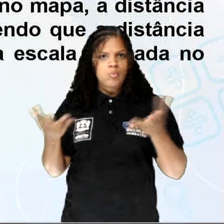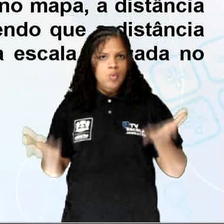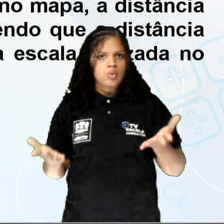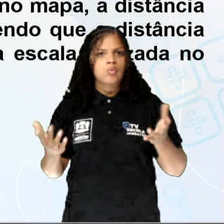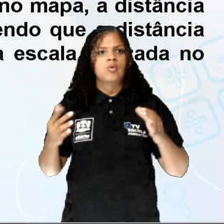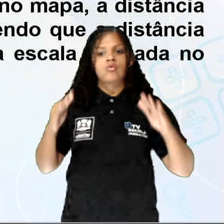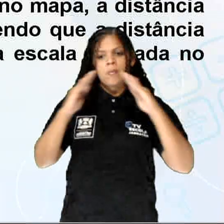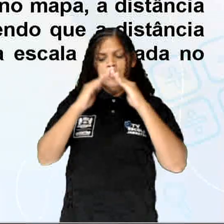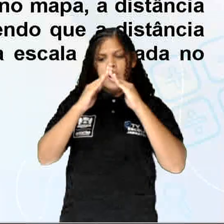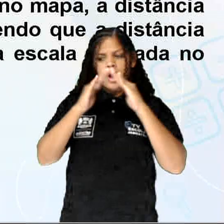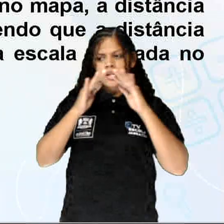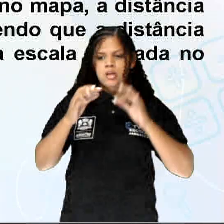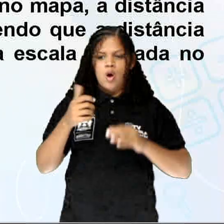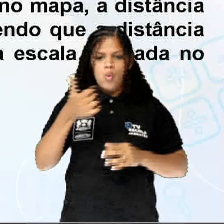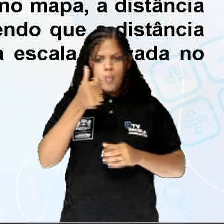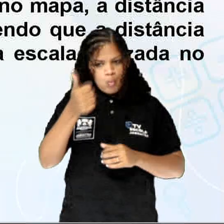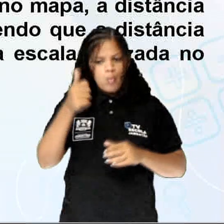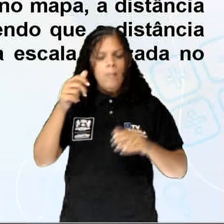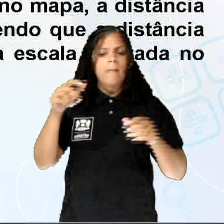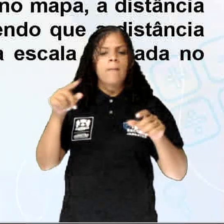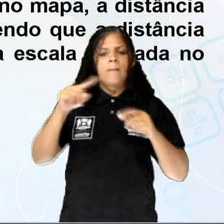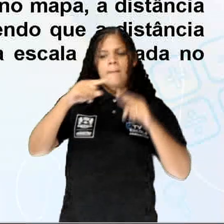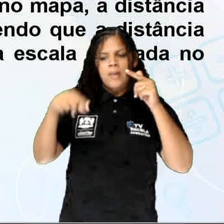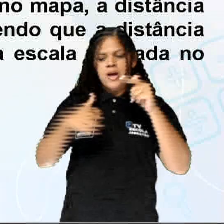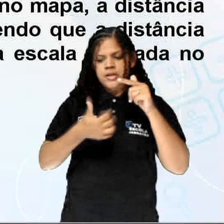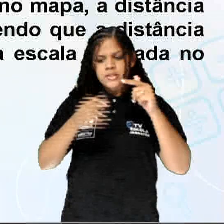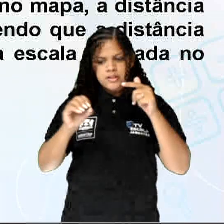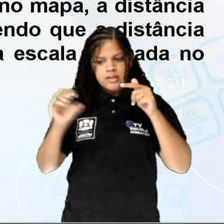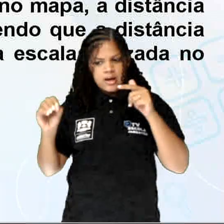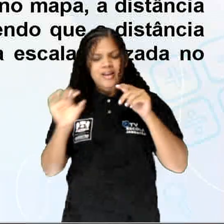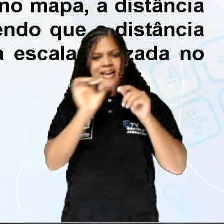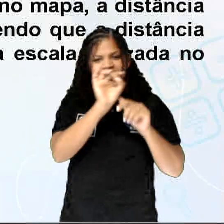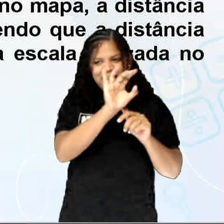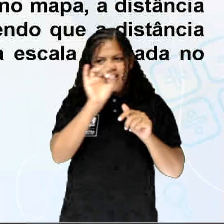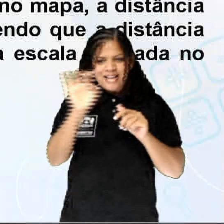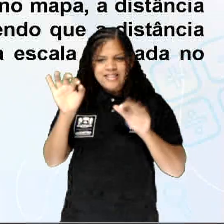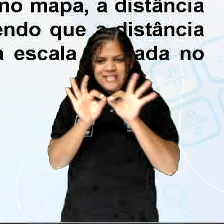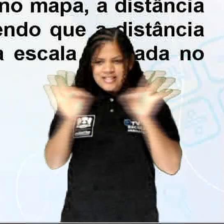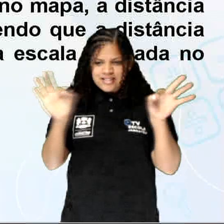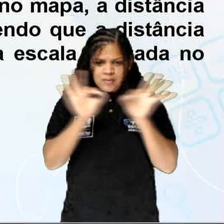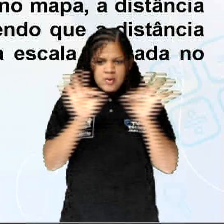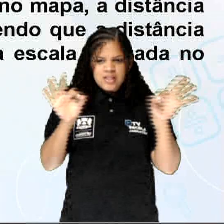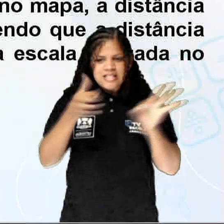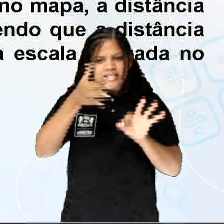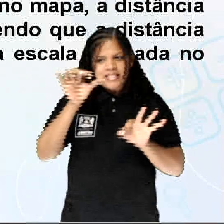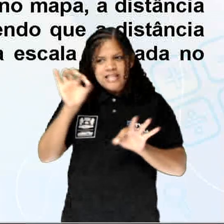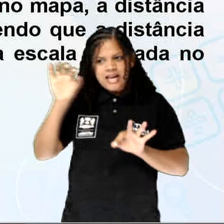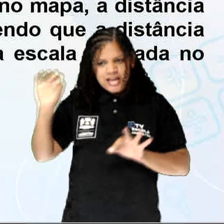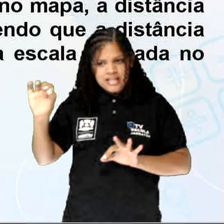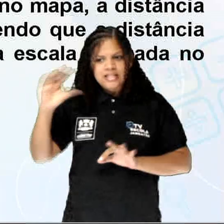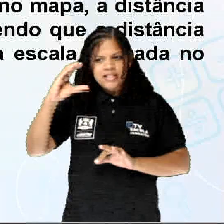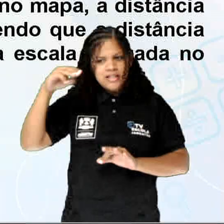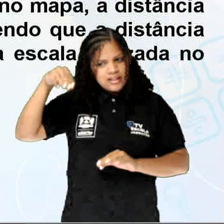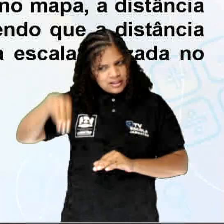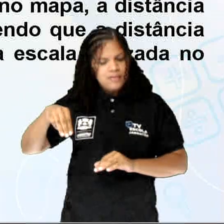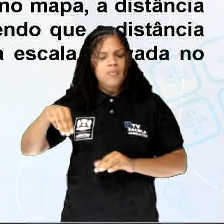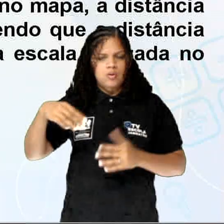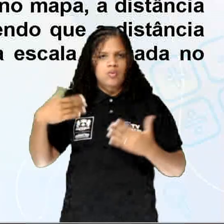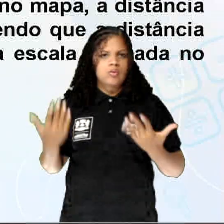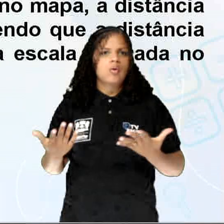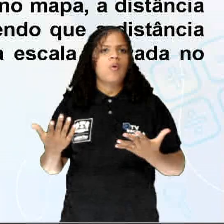ao valor de 1,68 metros. E aí a resposta está na letra B. Ok? Vamos